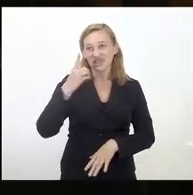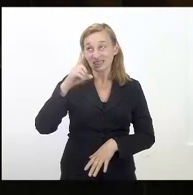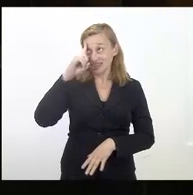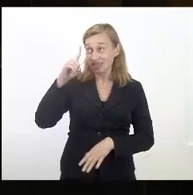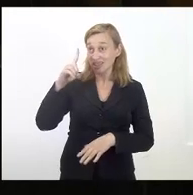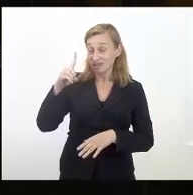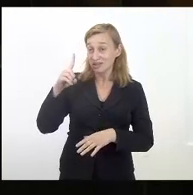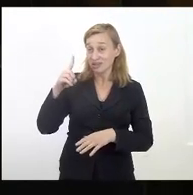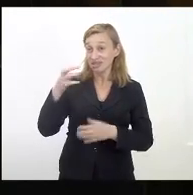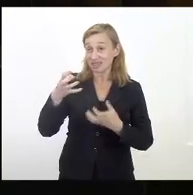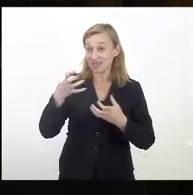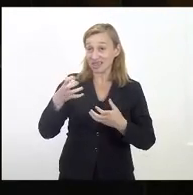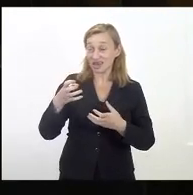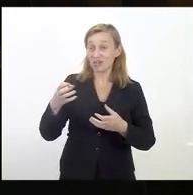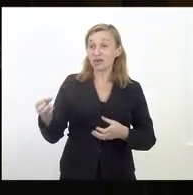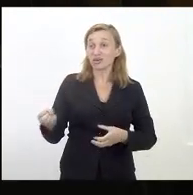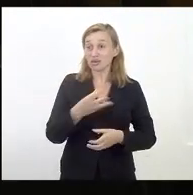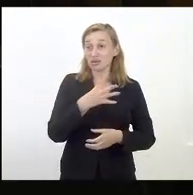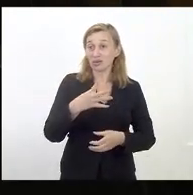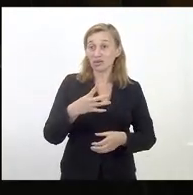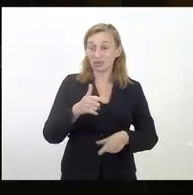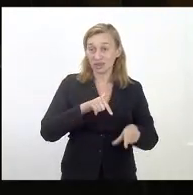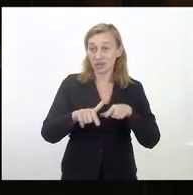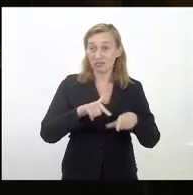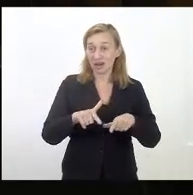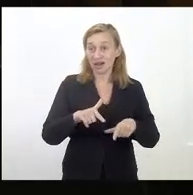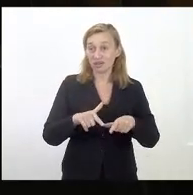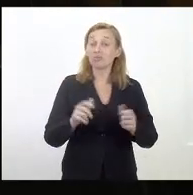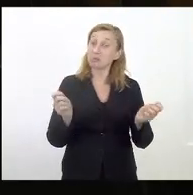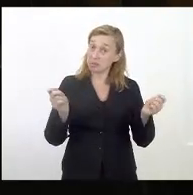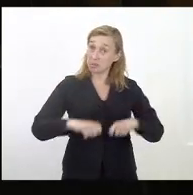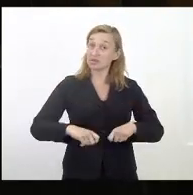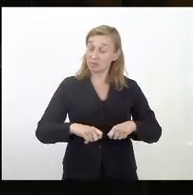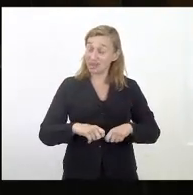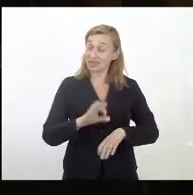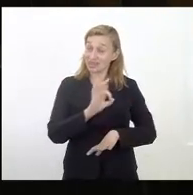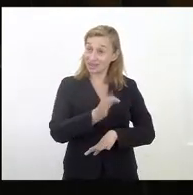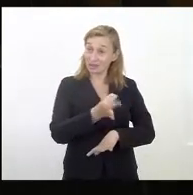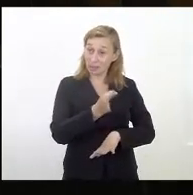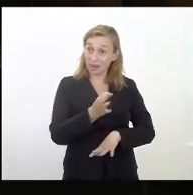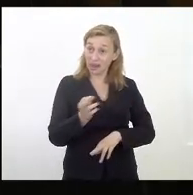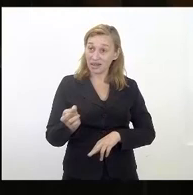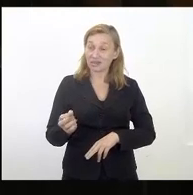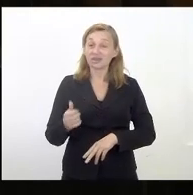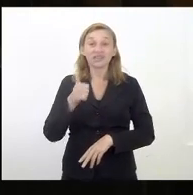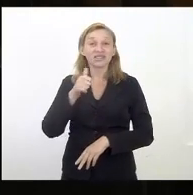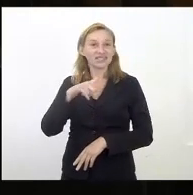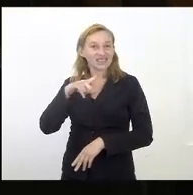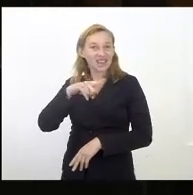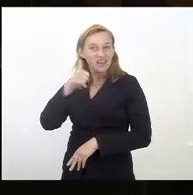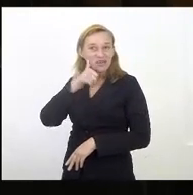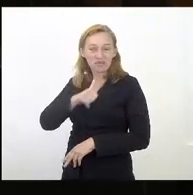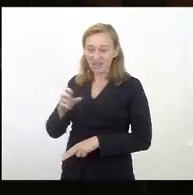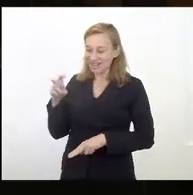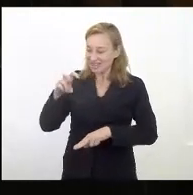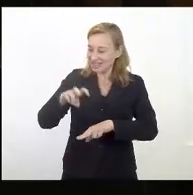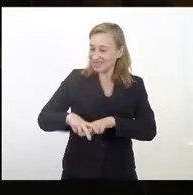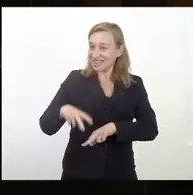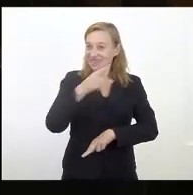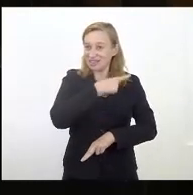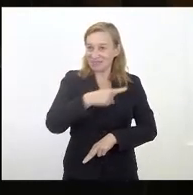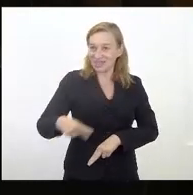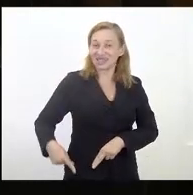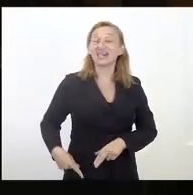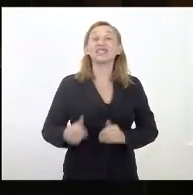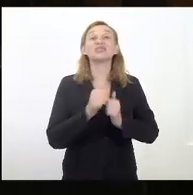estarão numa futura legislatura possam encarar a possibilidade de efetivamente além de ter uma mulher a presidência